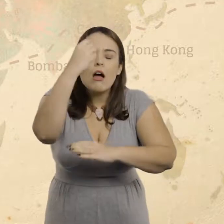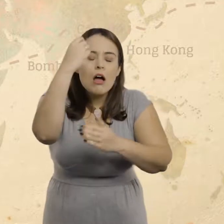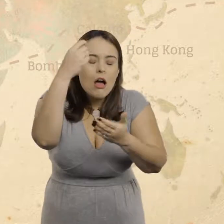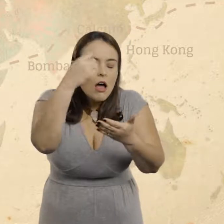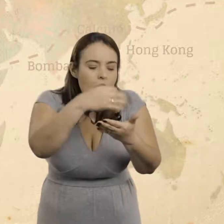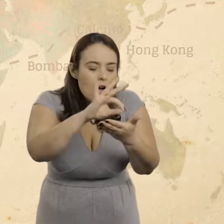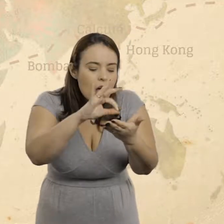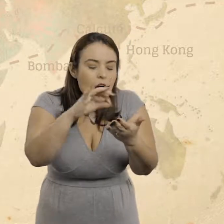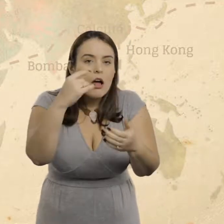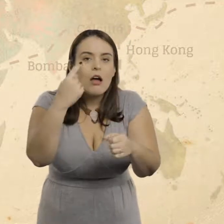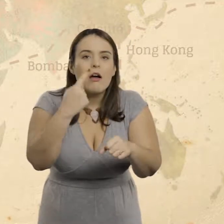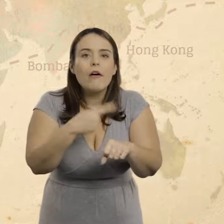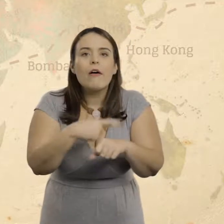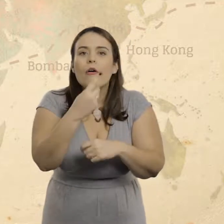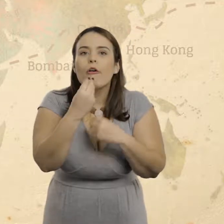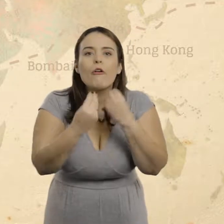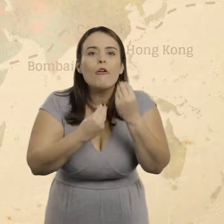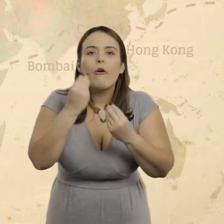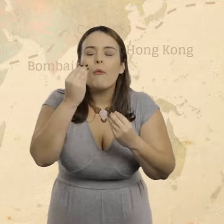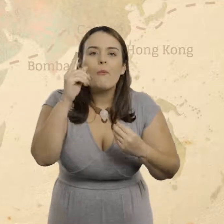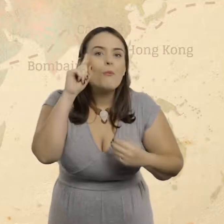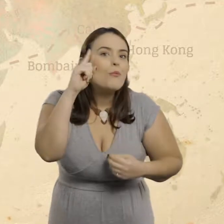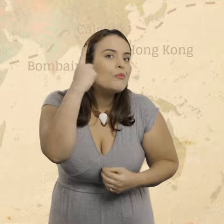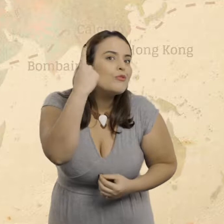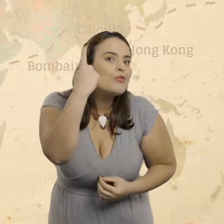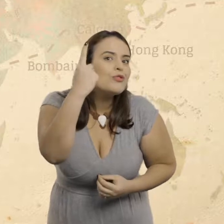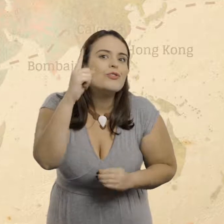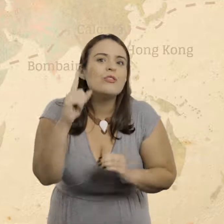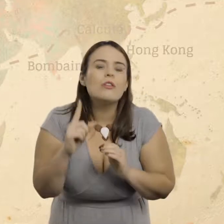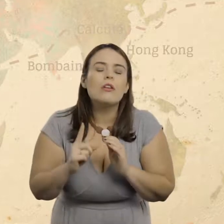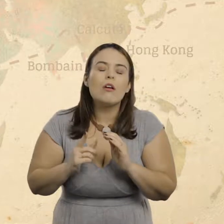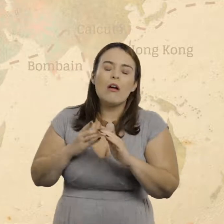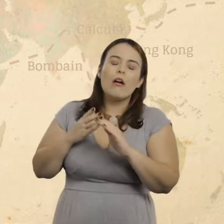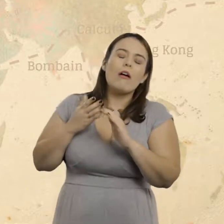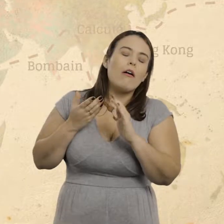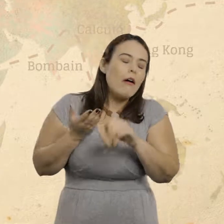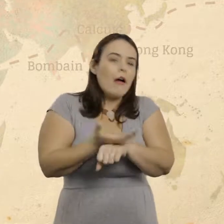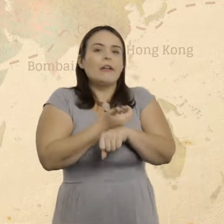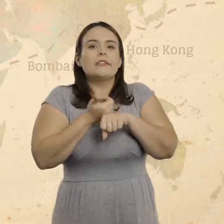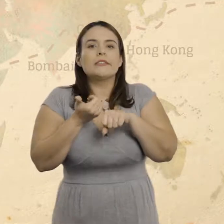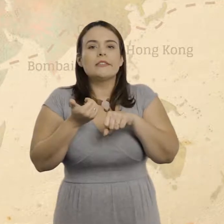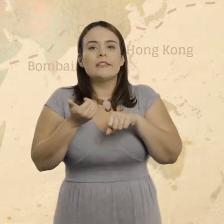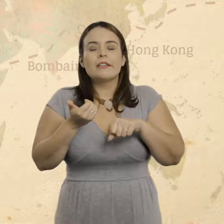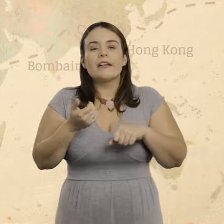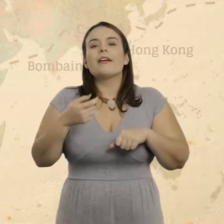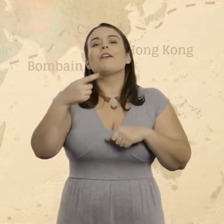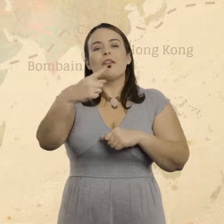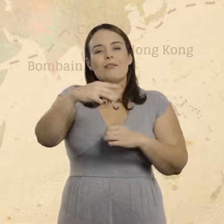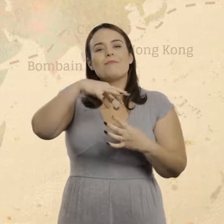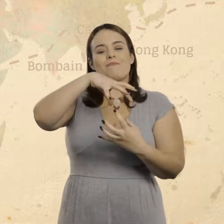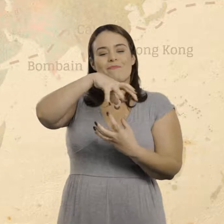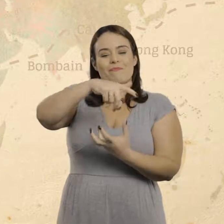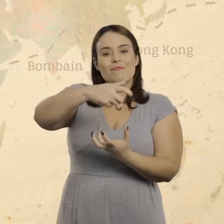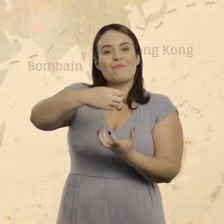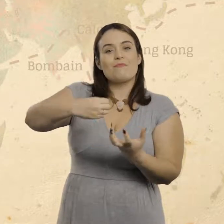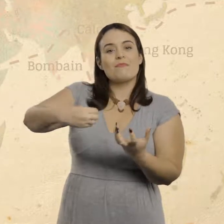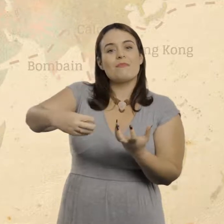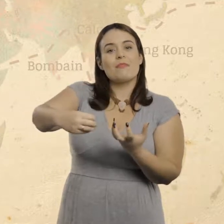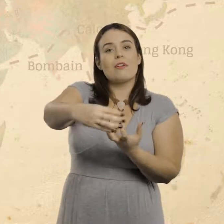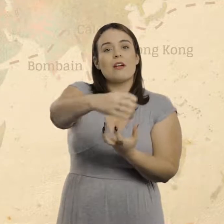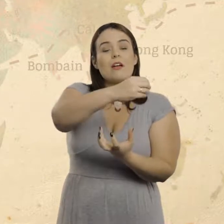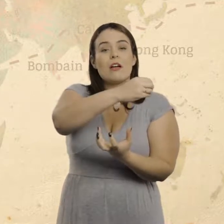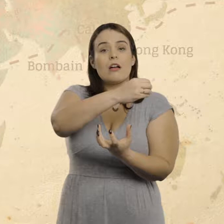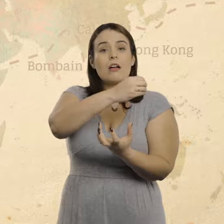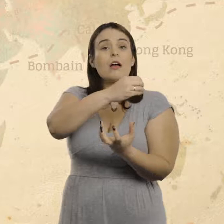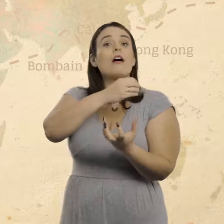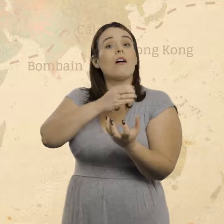cálculos, poderia ter cometido esse engano de estar um dia à frente. O que aconteceu é que eles deram a volta ao